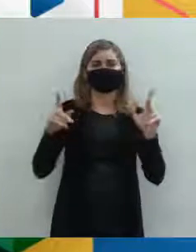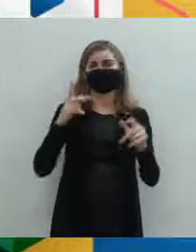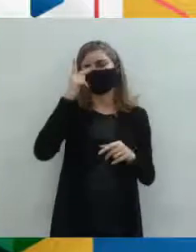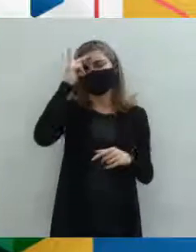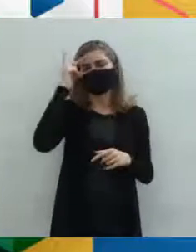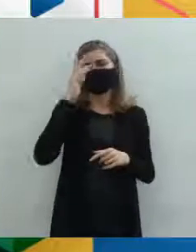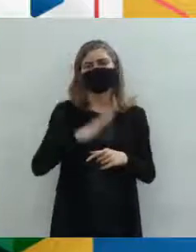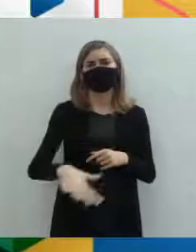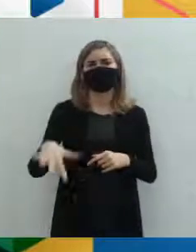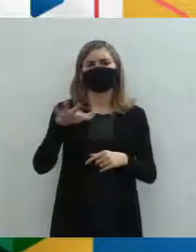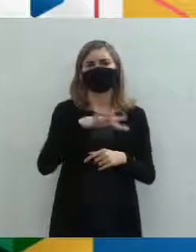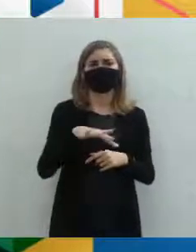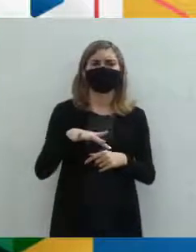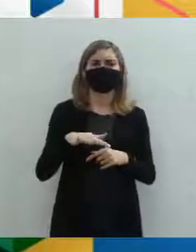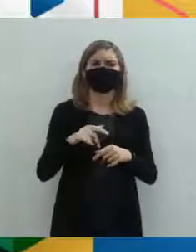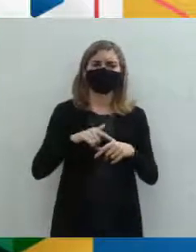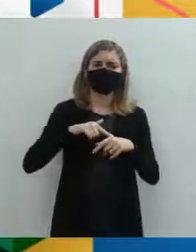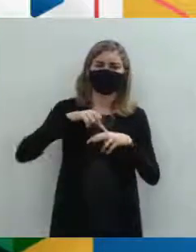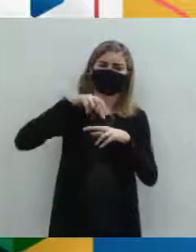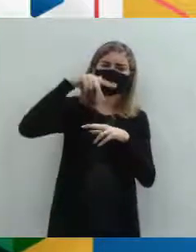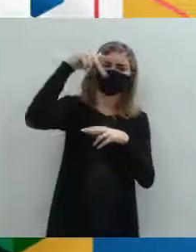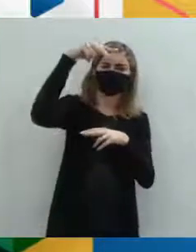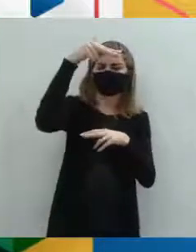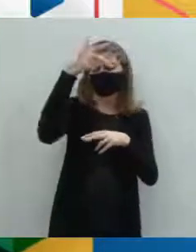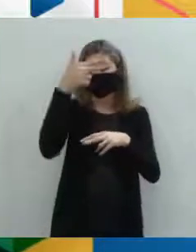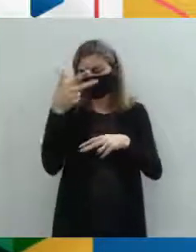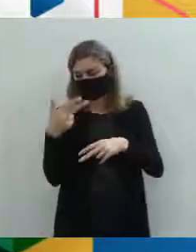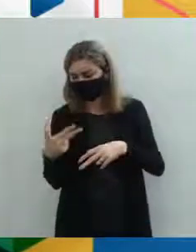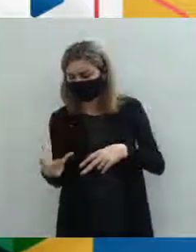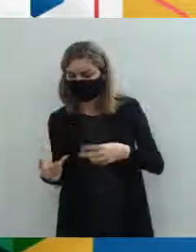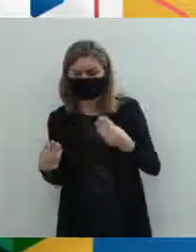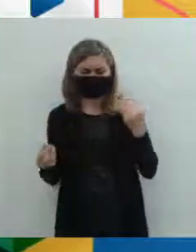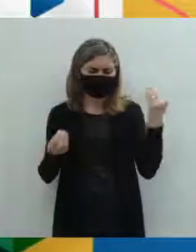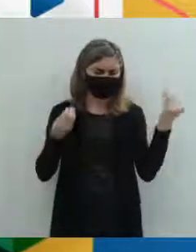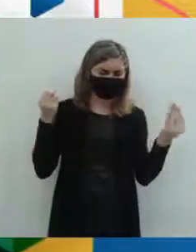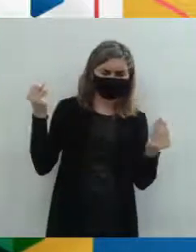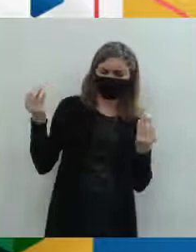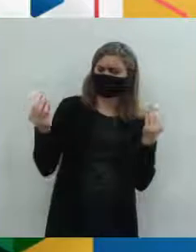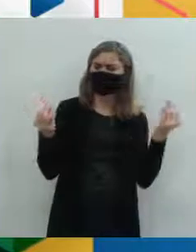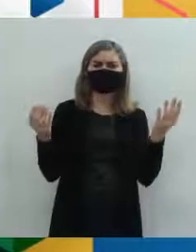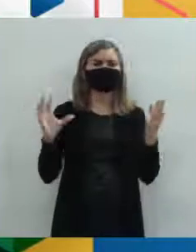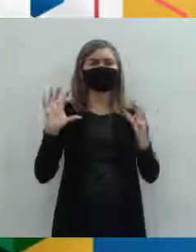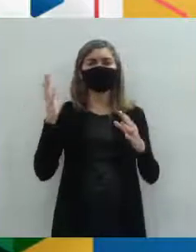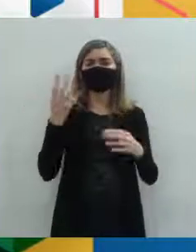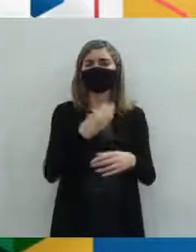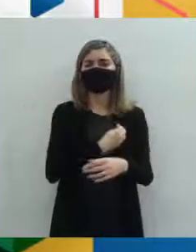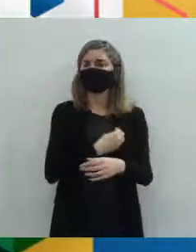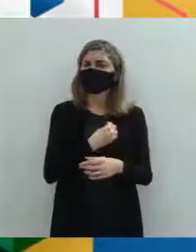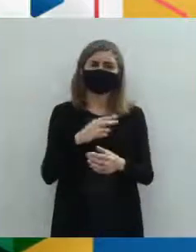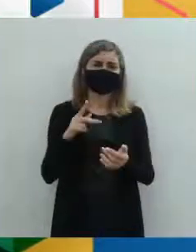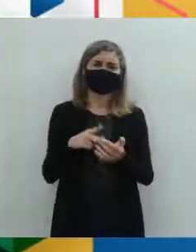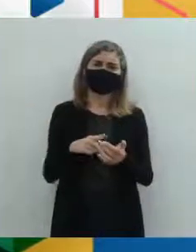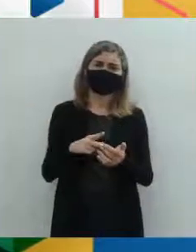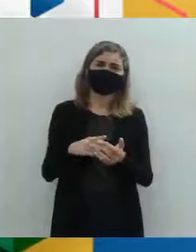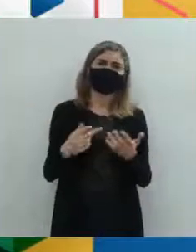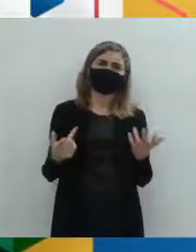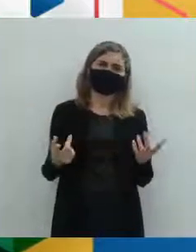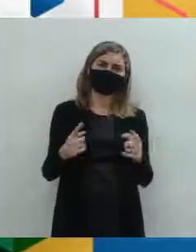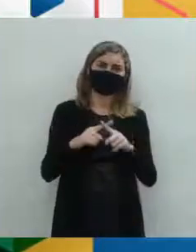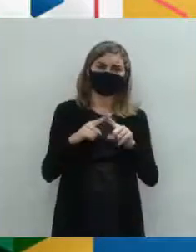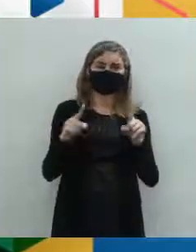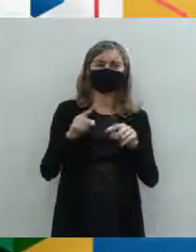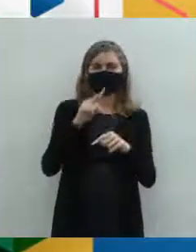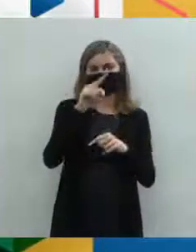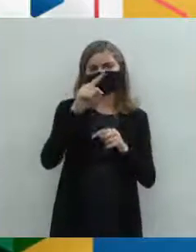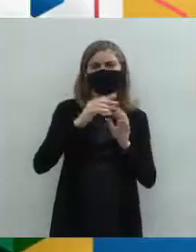pessoas subindo, pessoas descendo, como é que isso pode acontecer na vida real? Mas